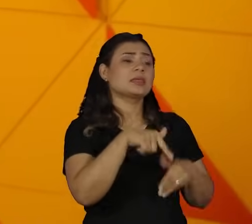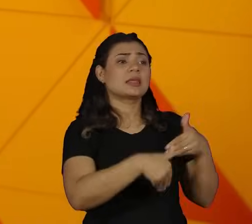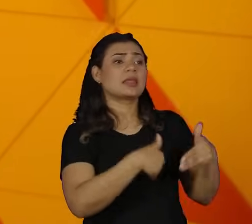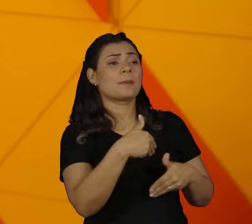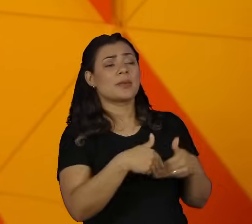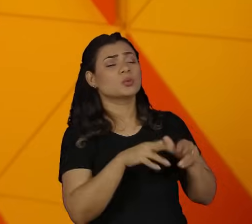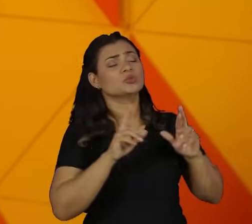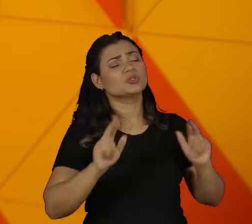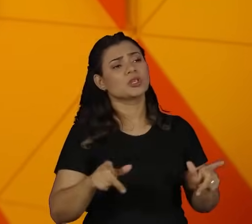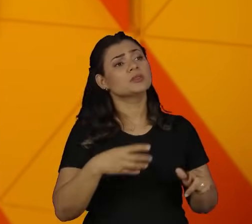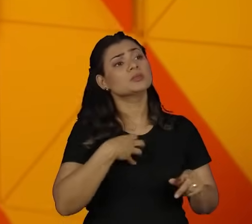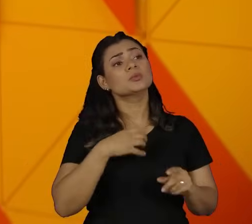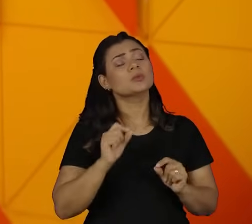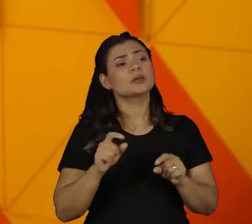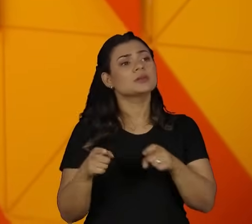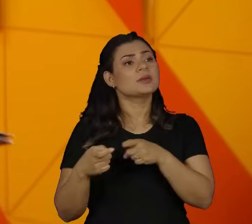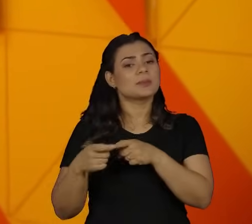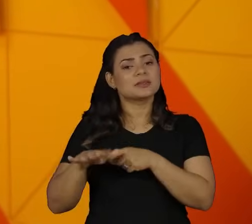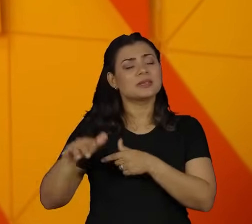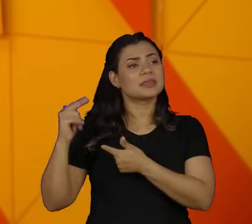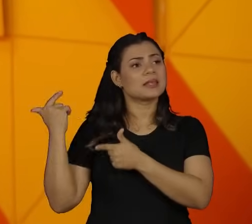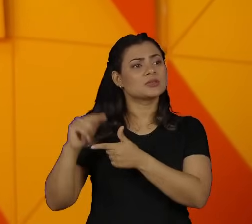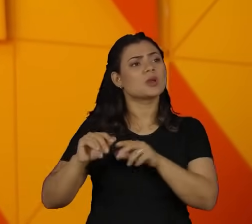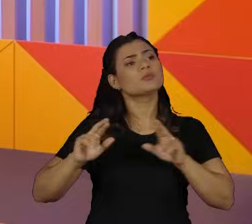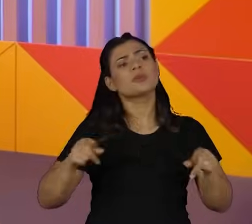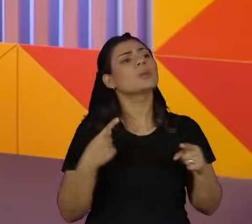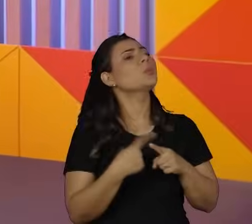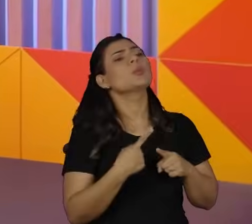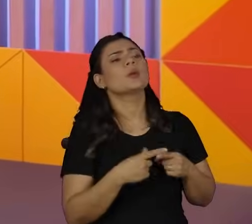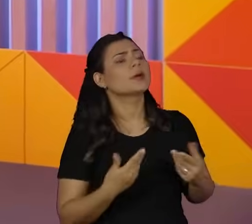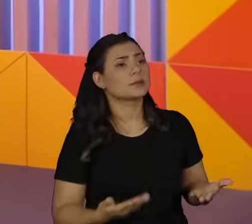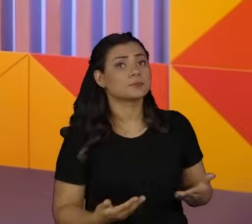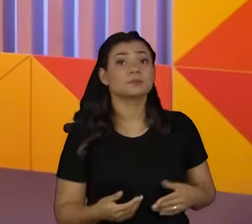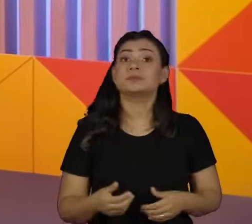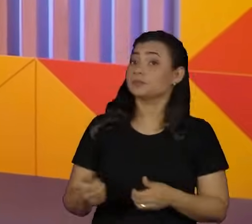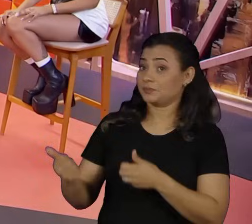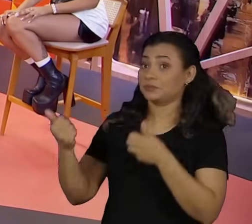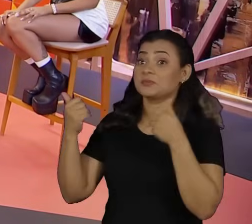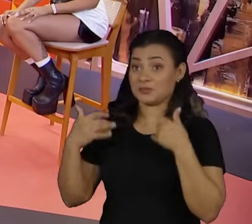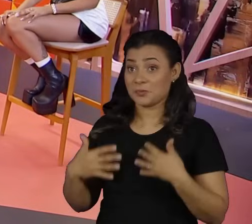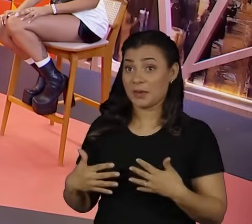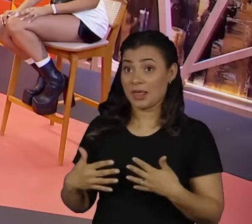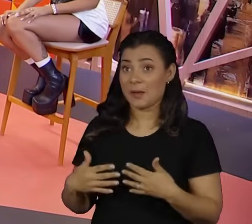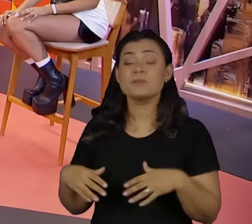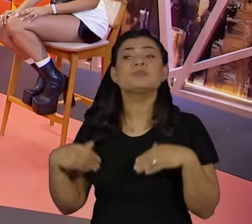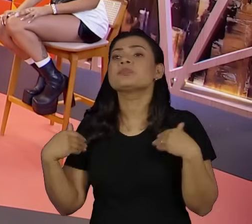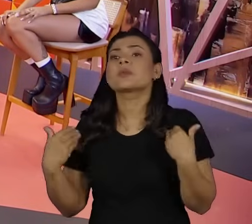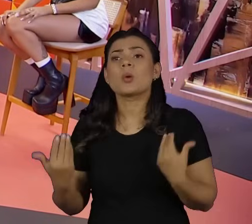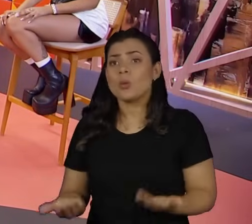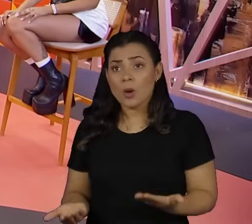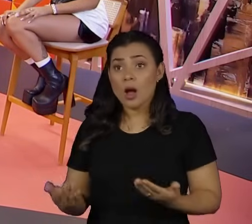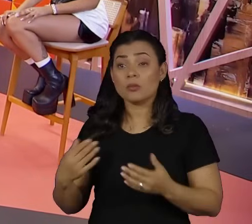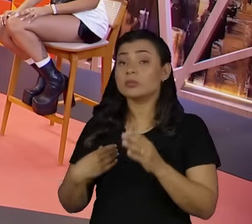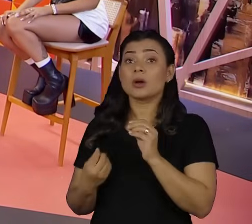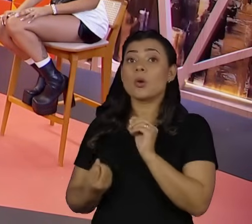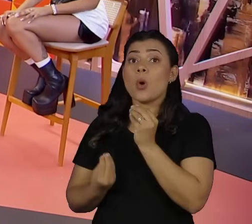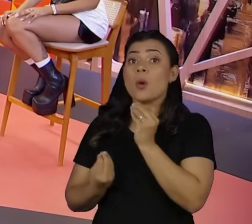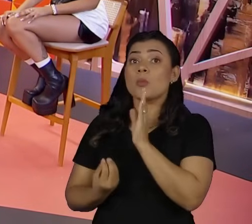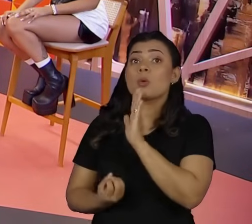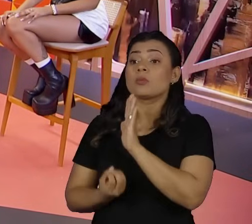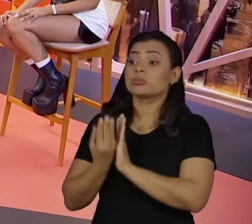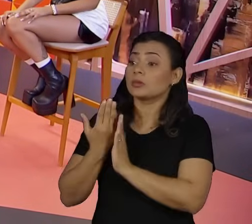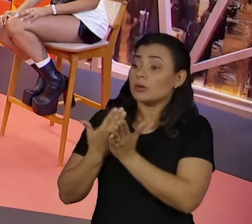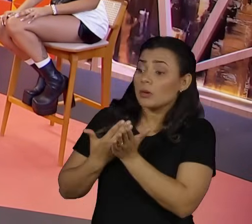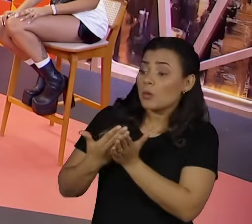tratamento holístico e a medicina tradicional, por exemplo? Então, vamos lá. Qual é a raiz de tudo? A